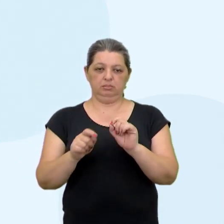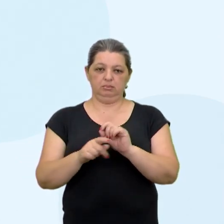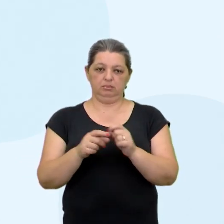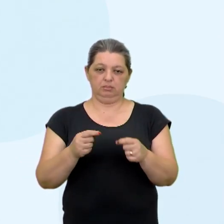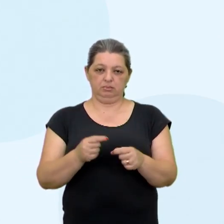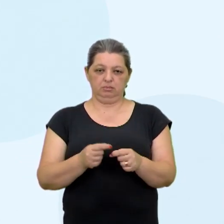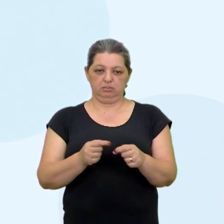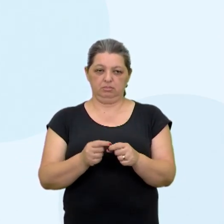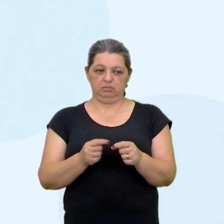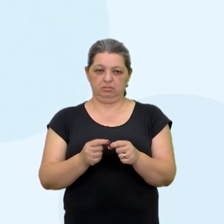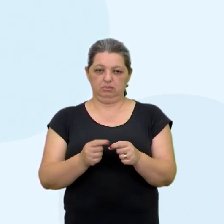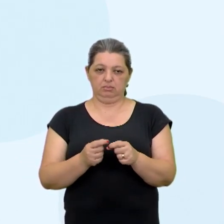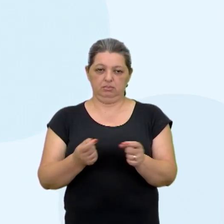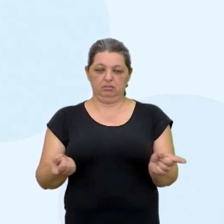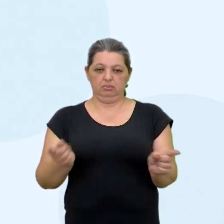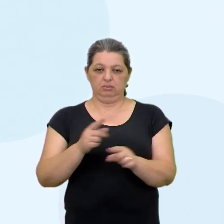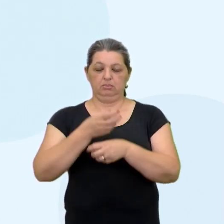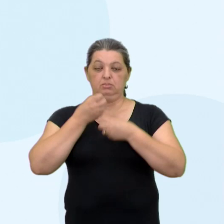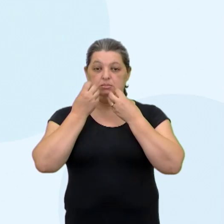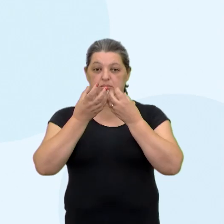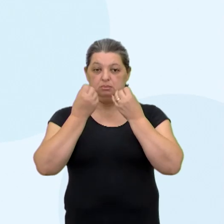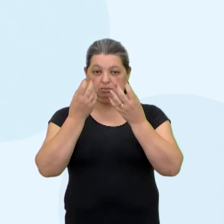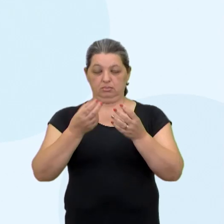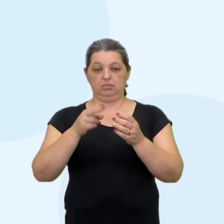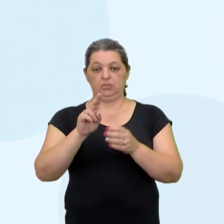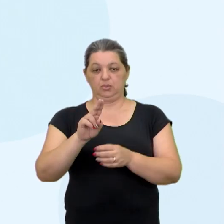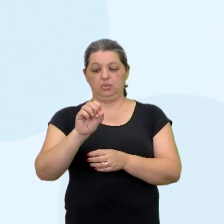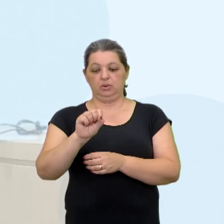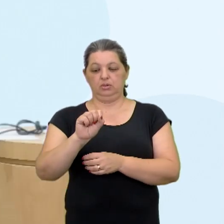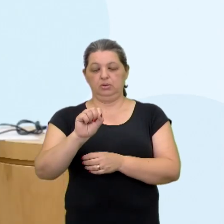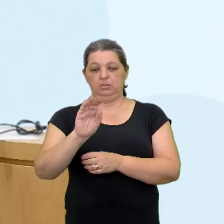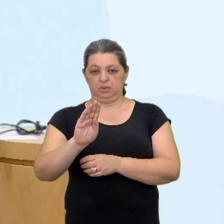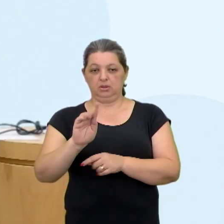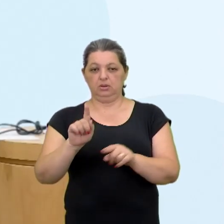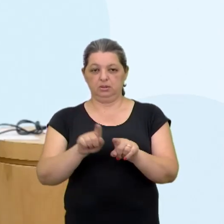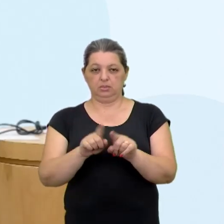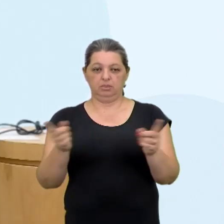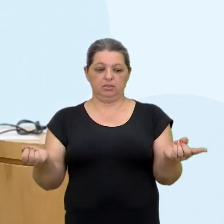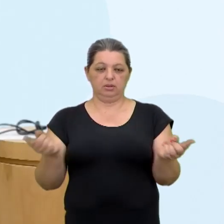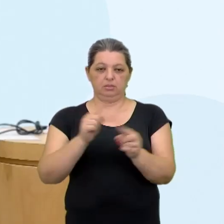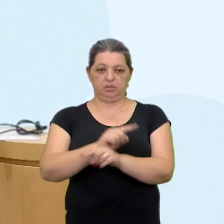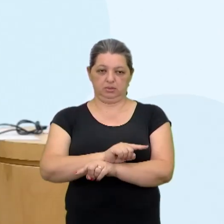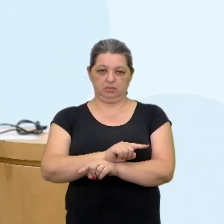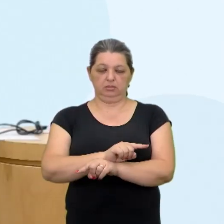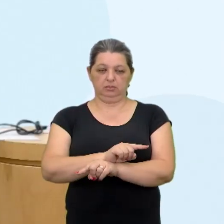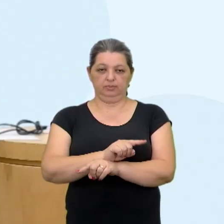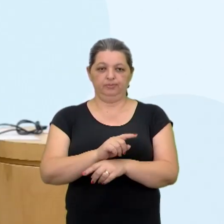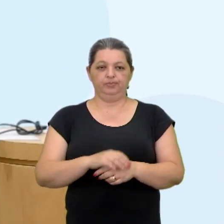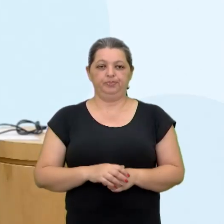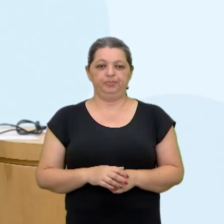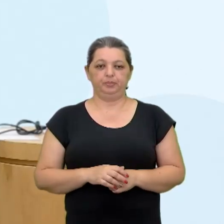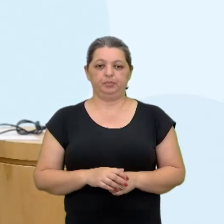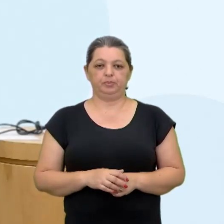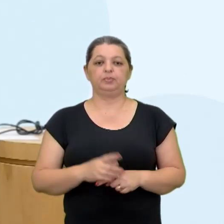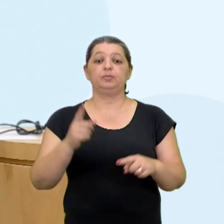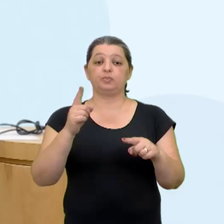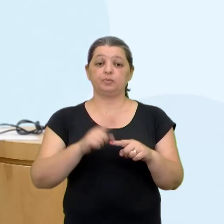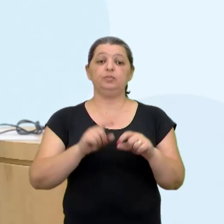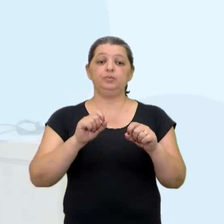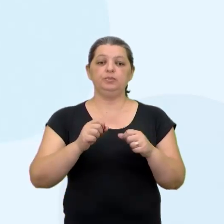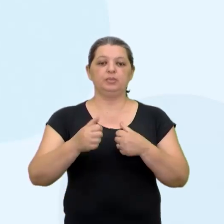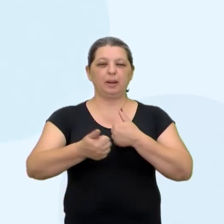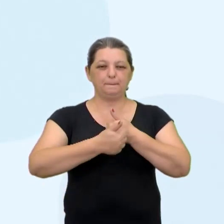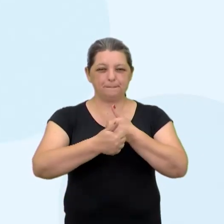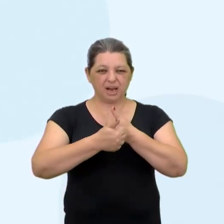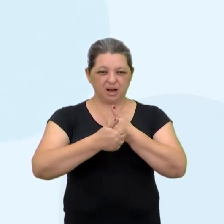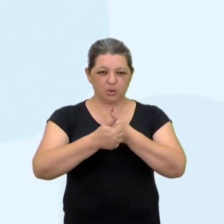ele transfere, né, essa informação para o USB, para que faça essa conversão e leitura. Por isso que ele é bem juntinho, eu vou até